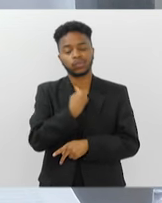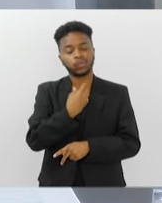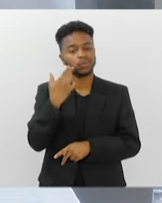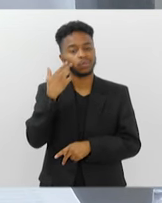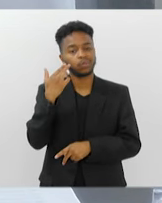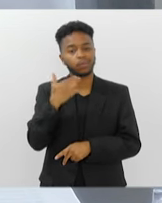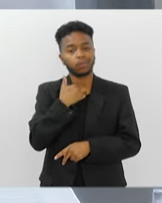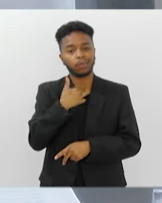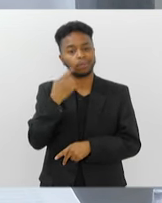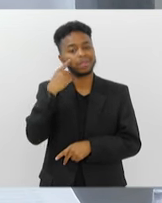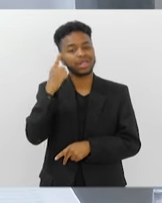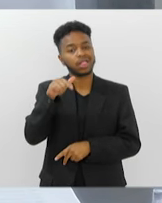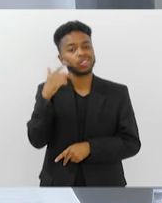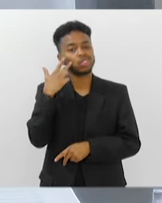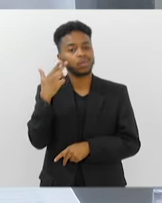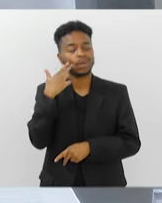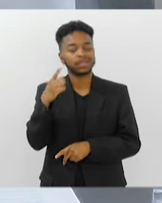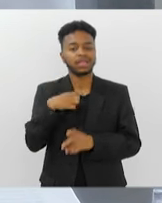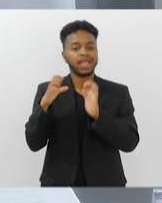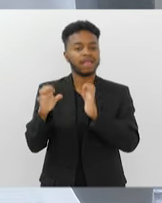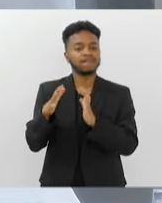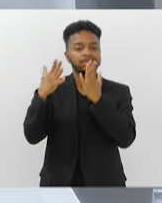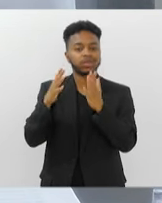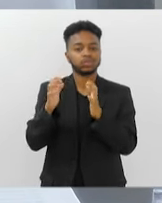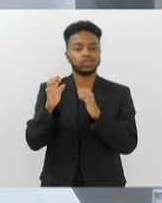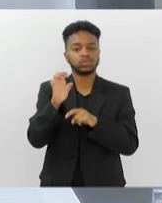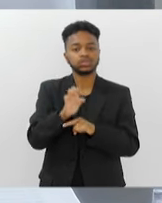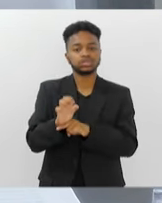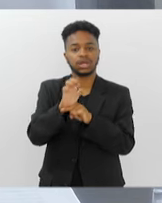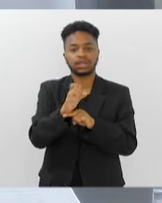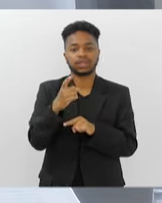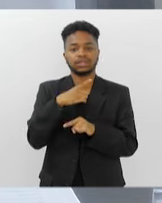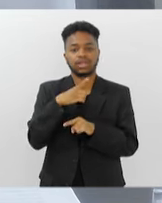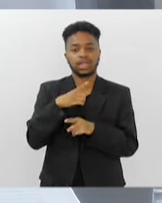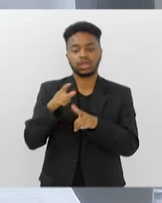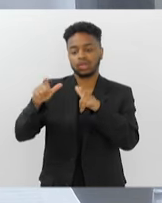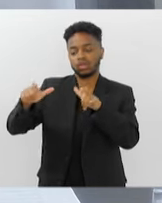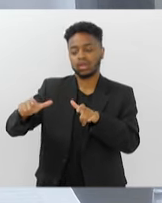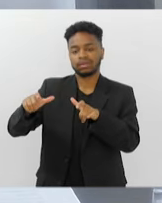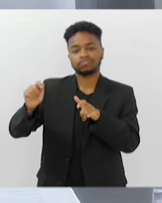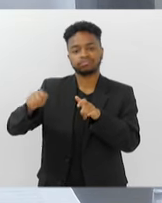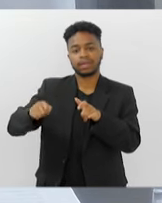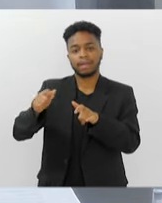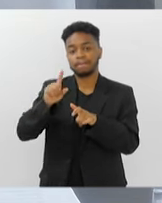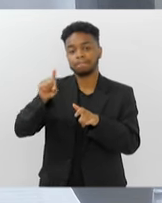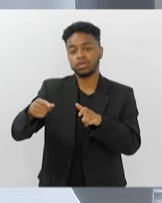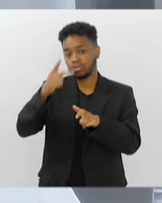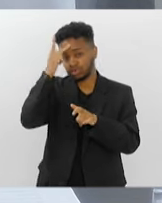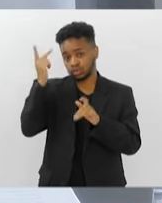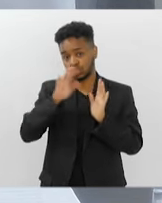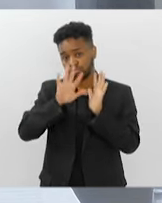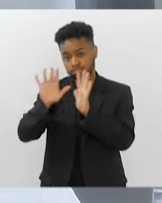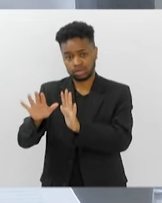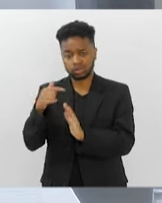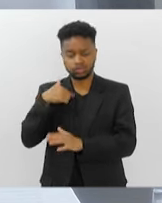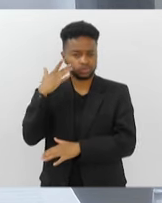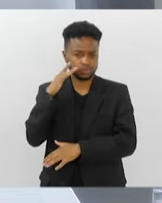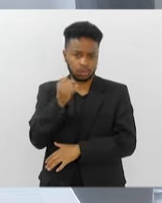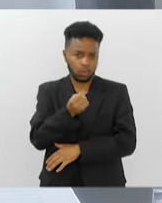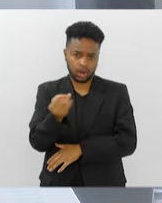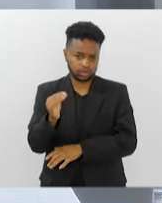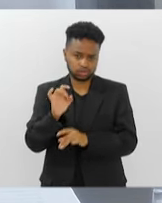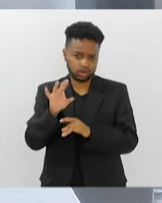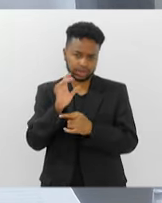normal tem uma festa no estado o Estado tem um camarote para 1000 pessoas Tô dando um exemplo aqui nem sei se é isso